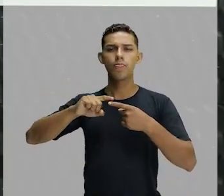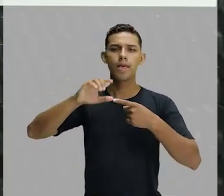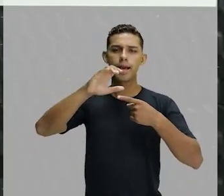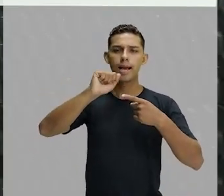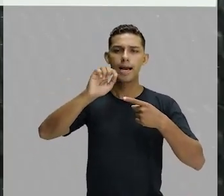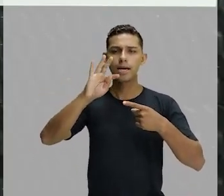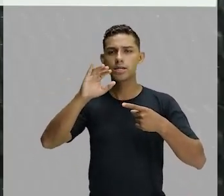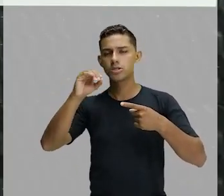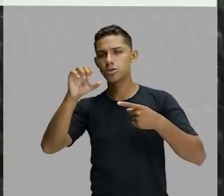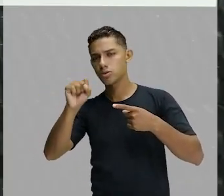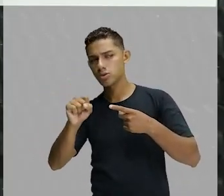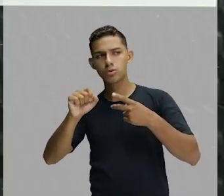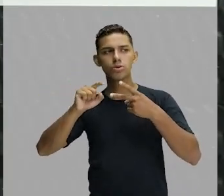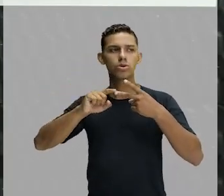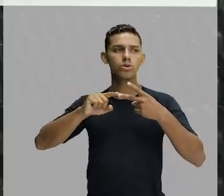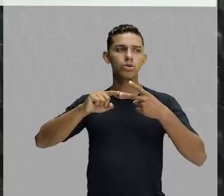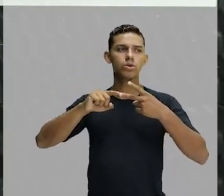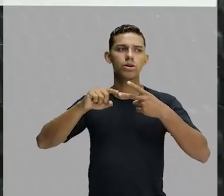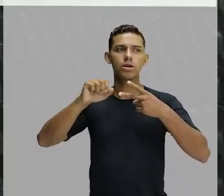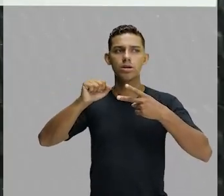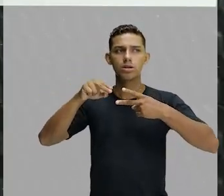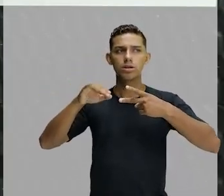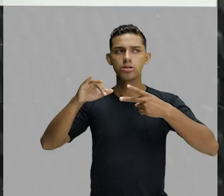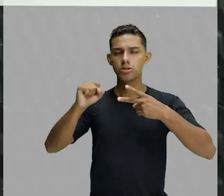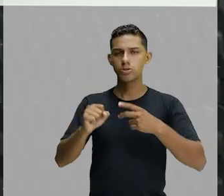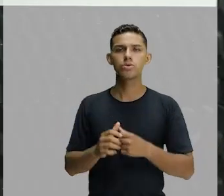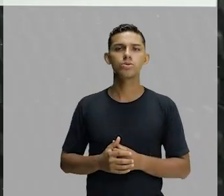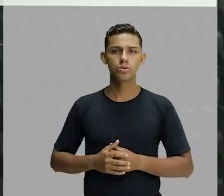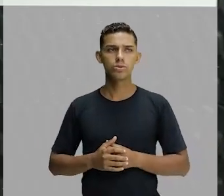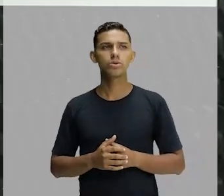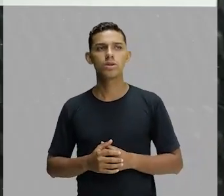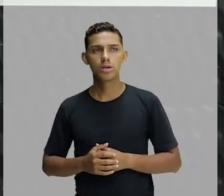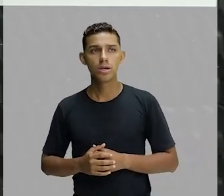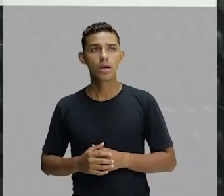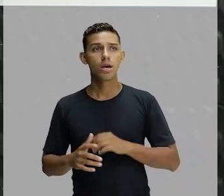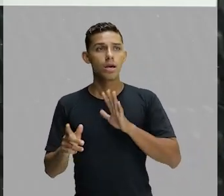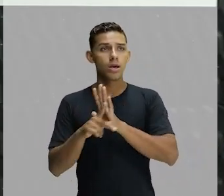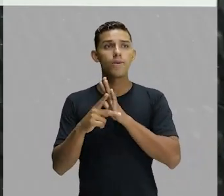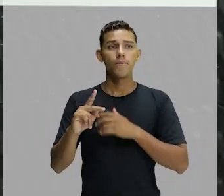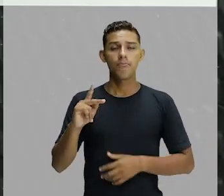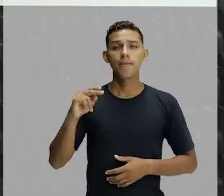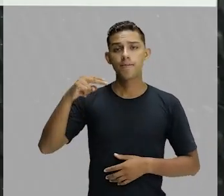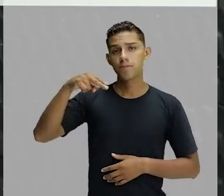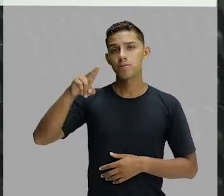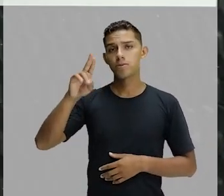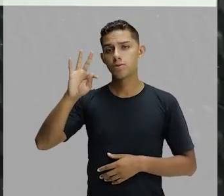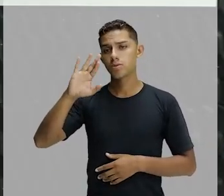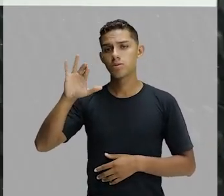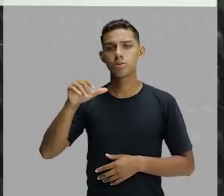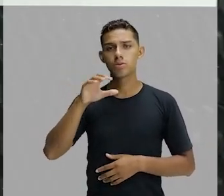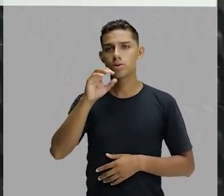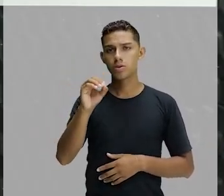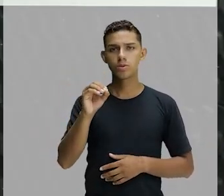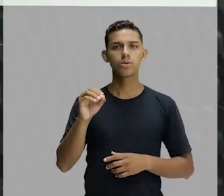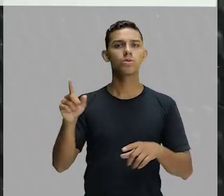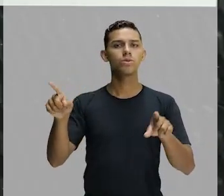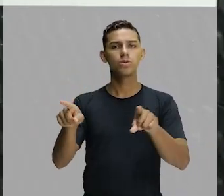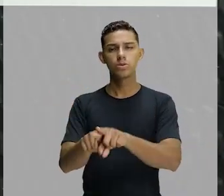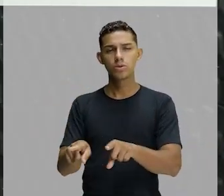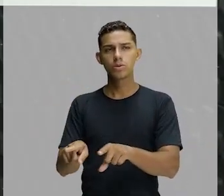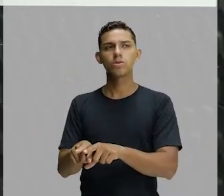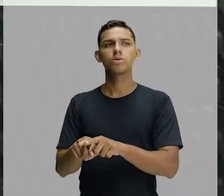íons positivos e íons negativos. Então, essa nutrição inorgânica, que é a absorção